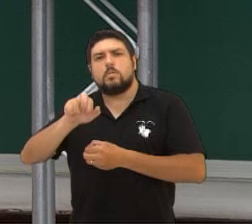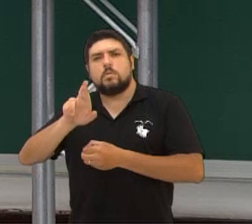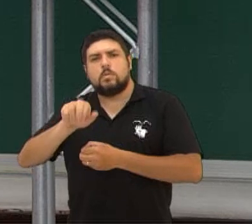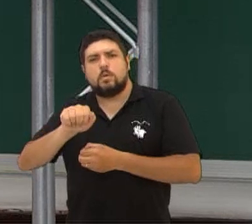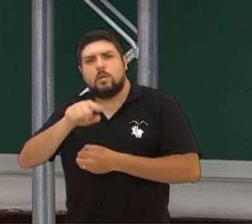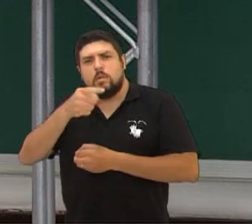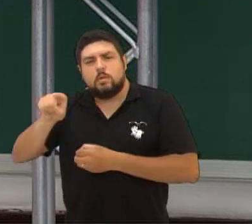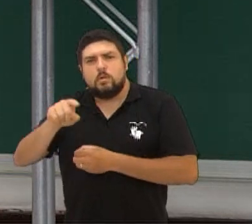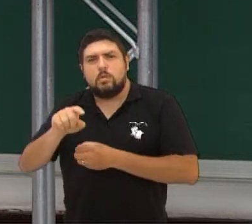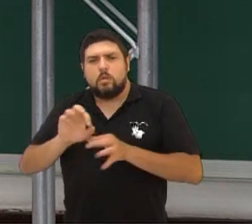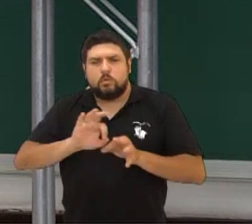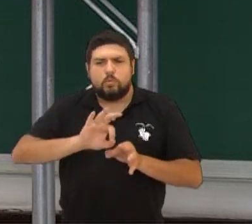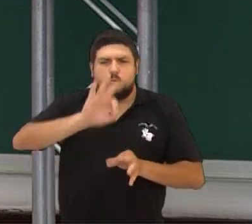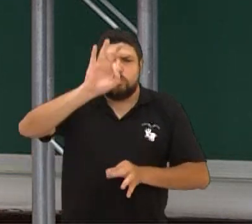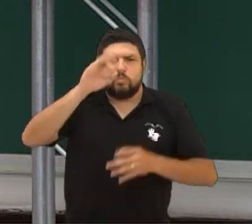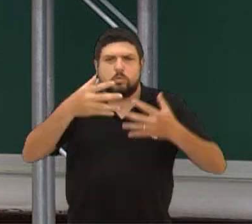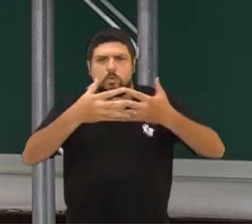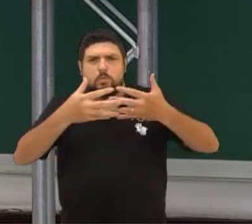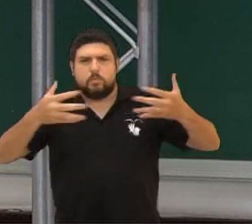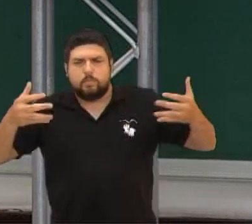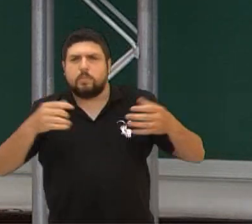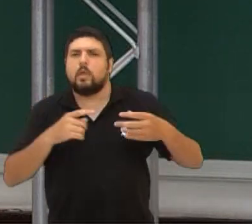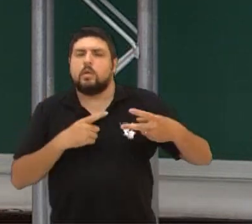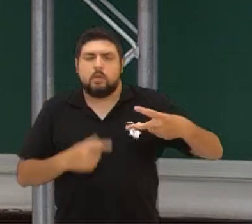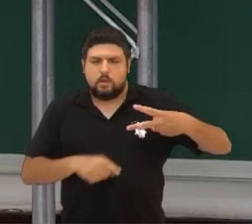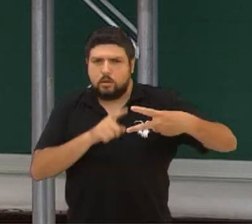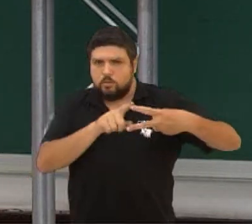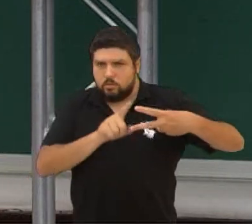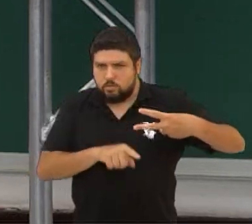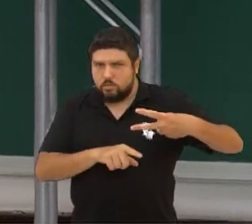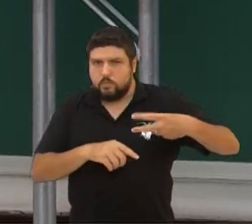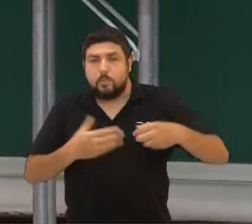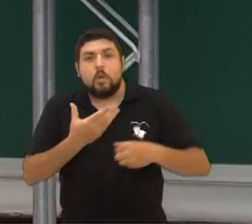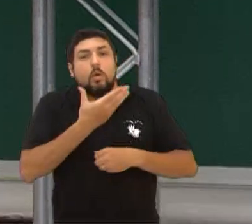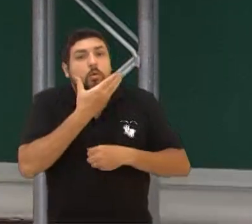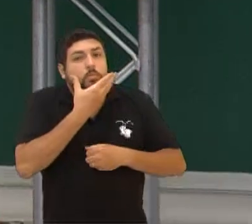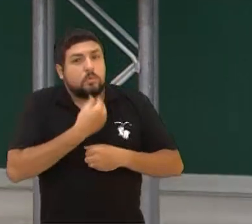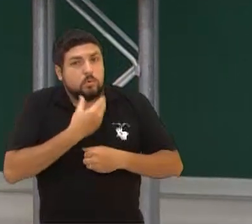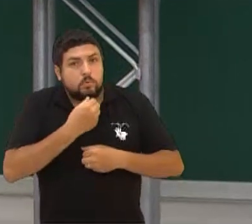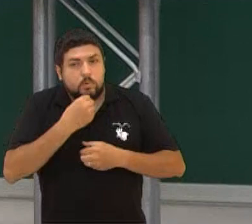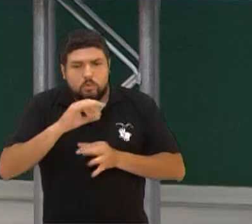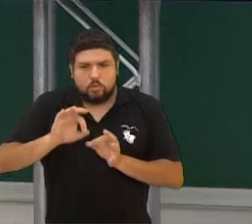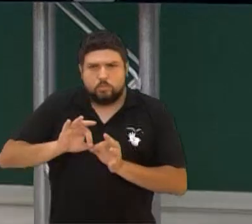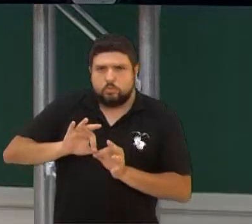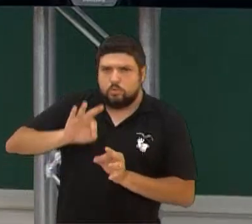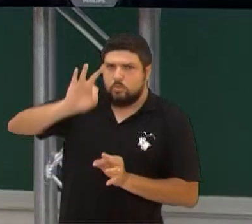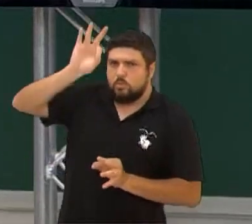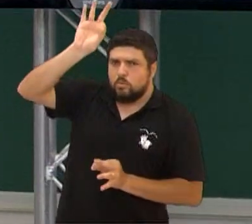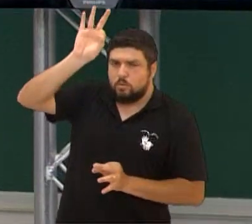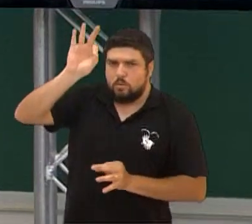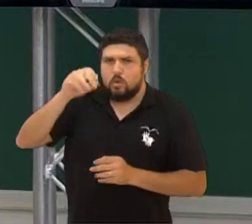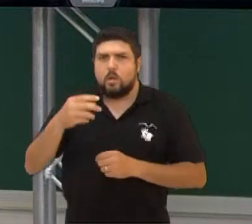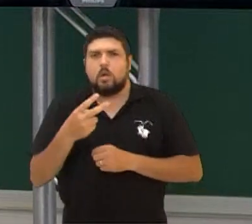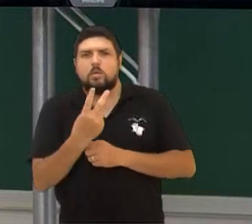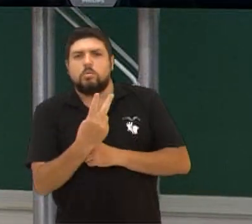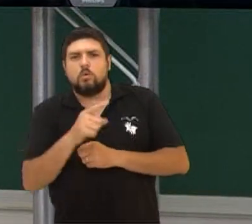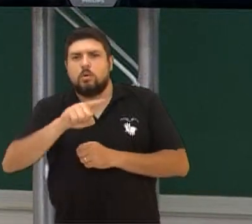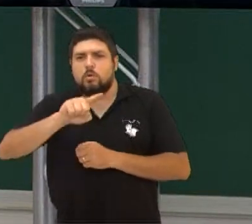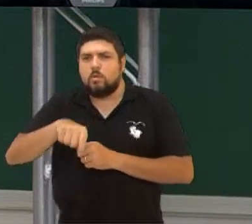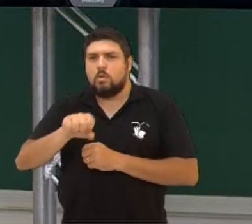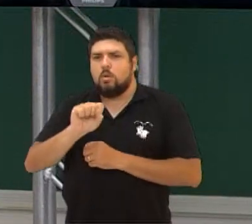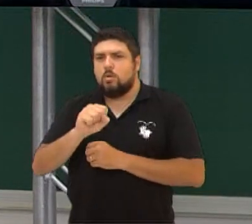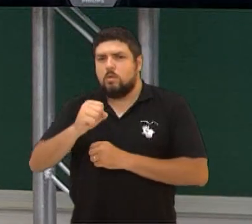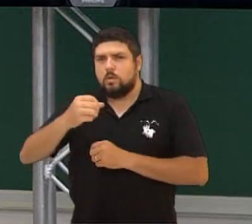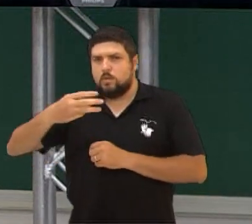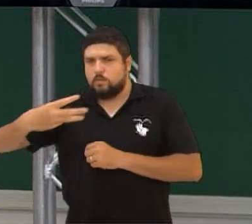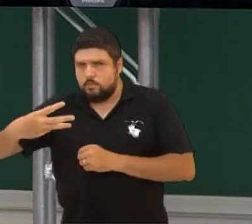altura das redes. Então, nós temos duas alturas aí, Paulo. O masculino, a rede fica a 2,83, né, a fita da rede